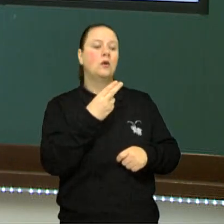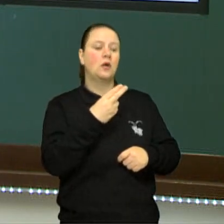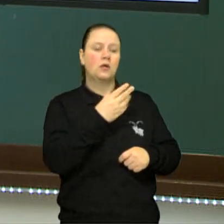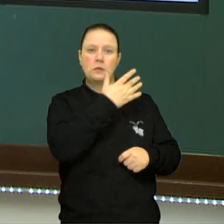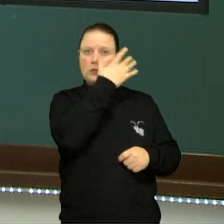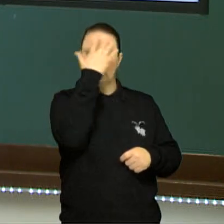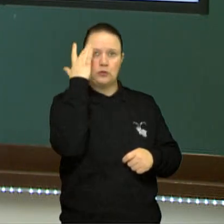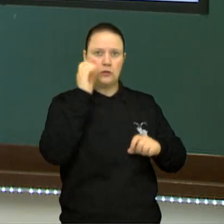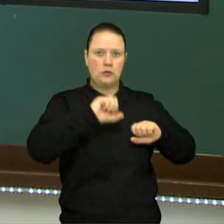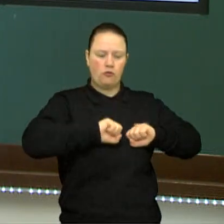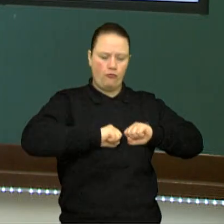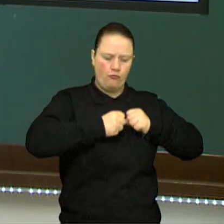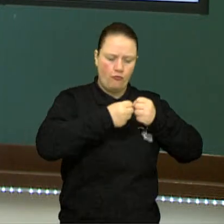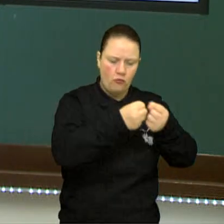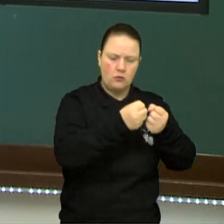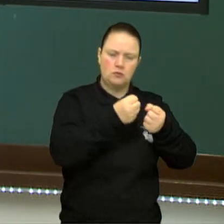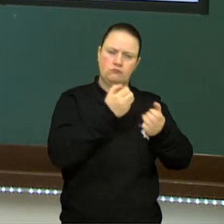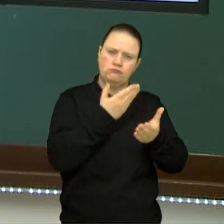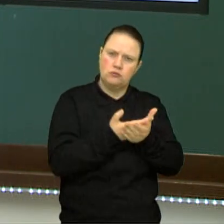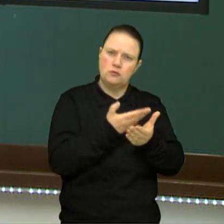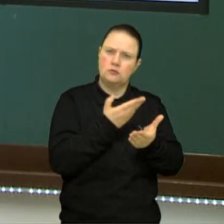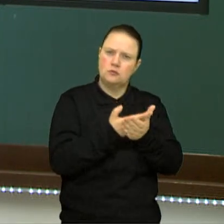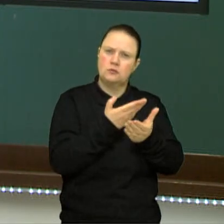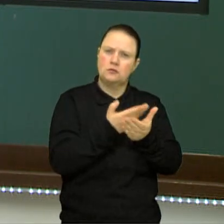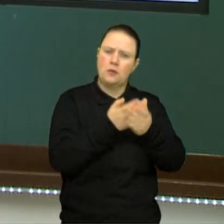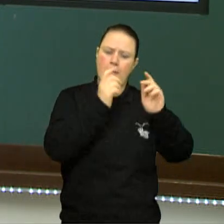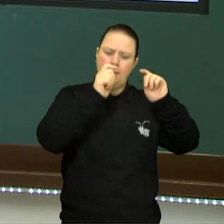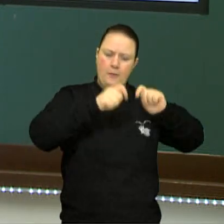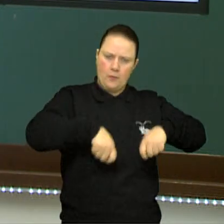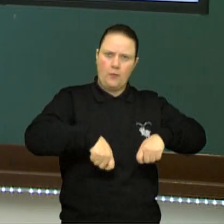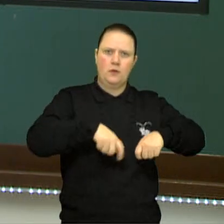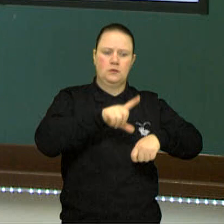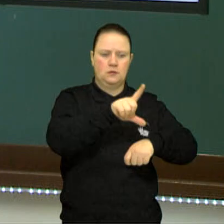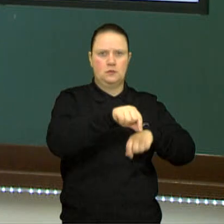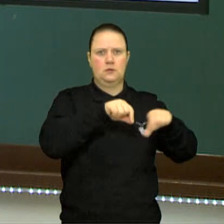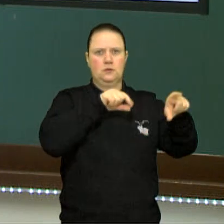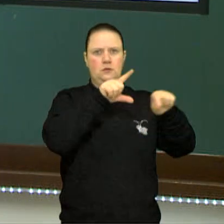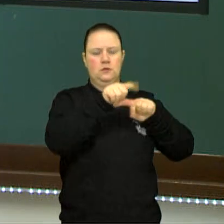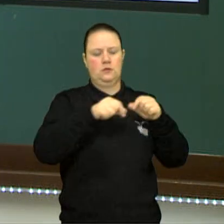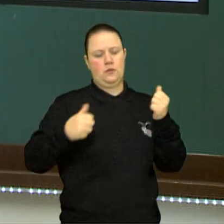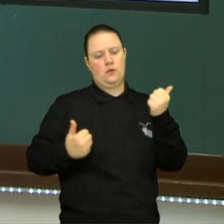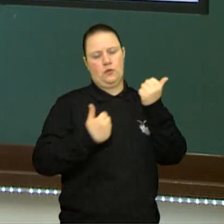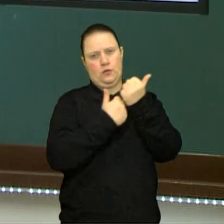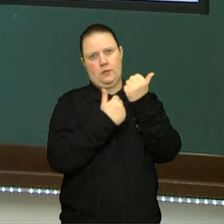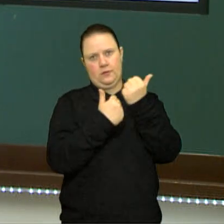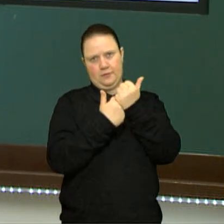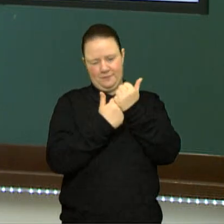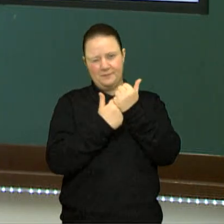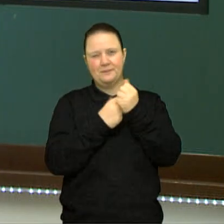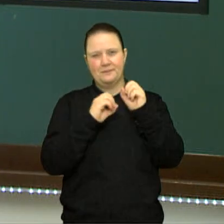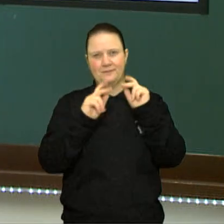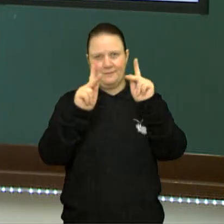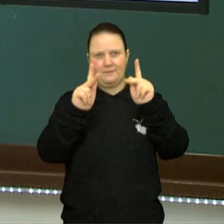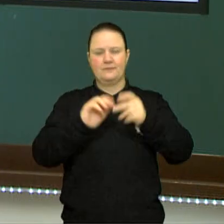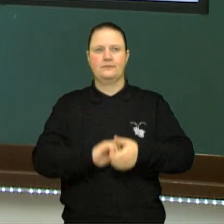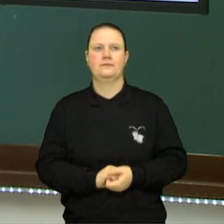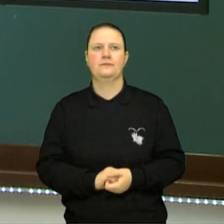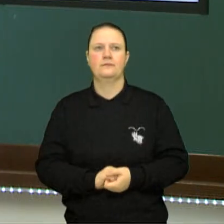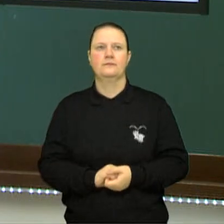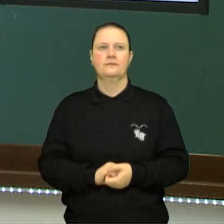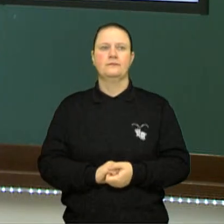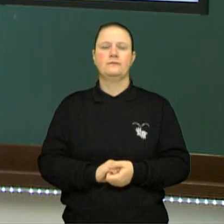alguém que estude, se aplique na palavra, pode ser um califa, tá bom, pessoal? Ficou claro?